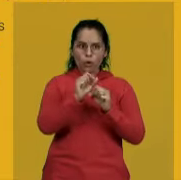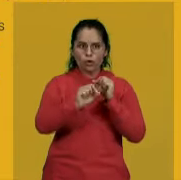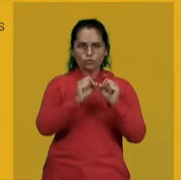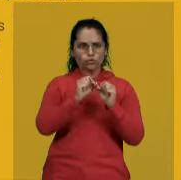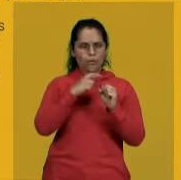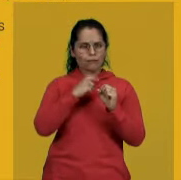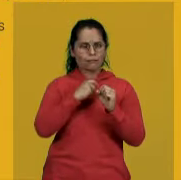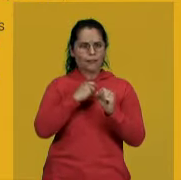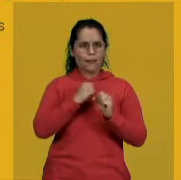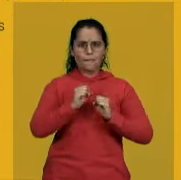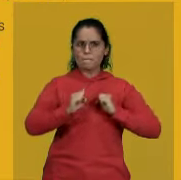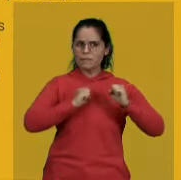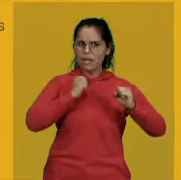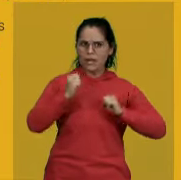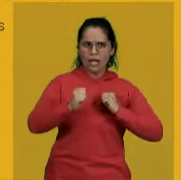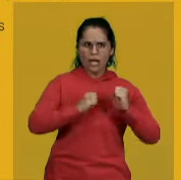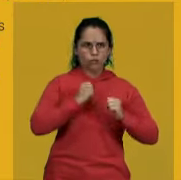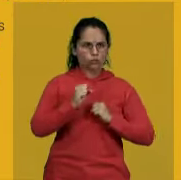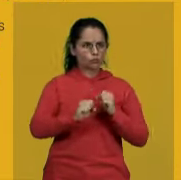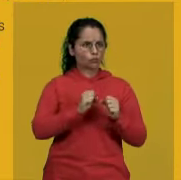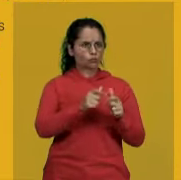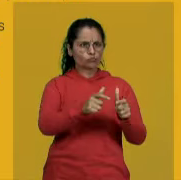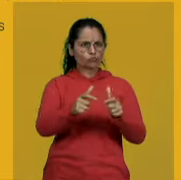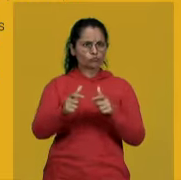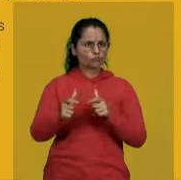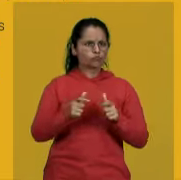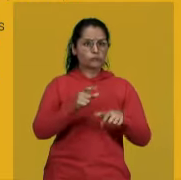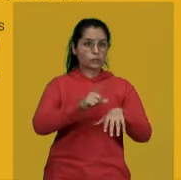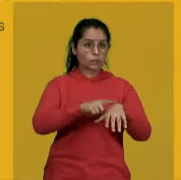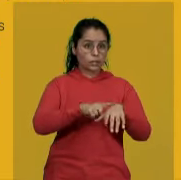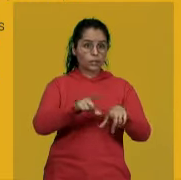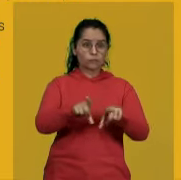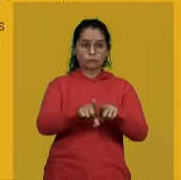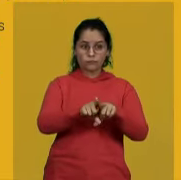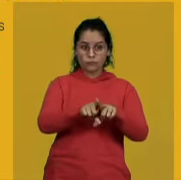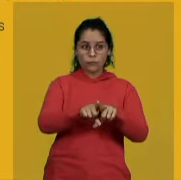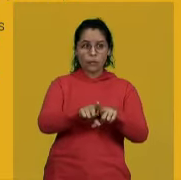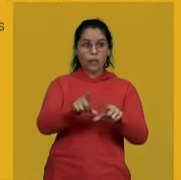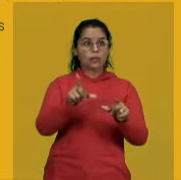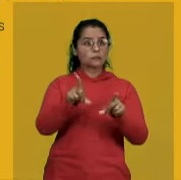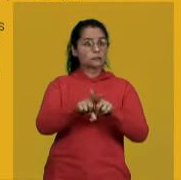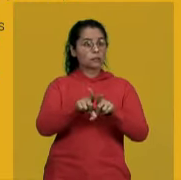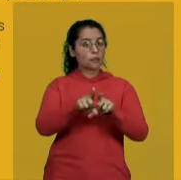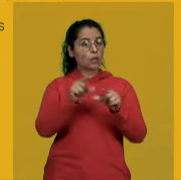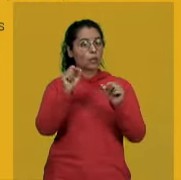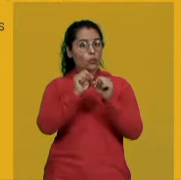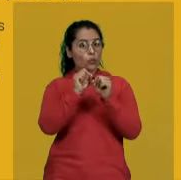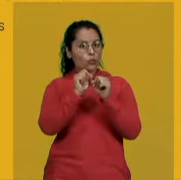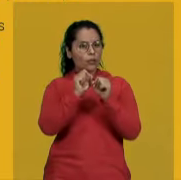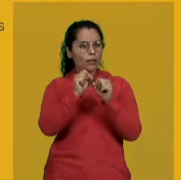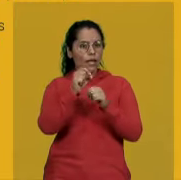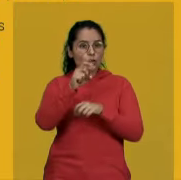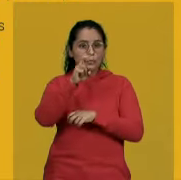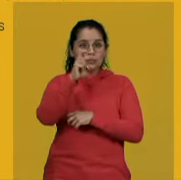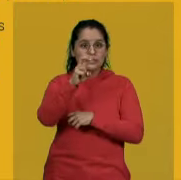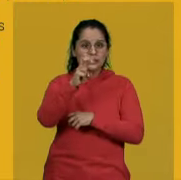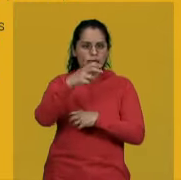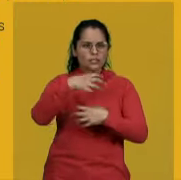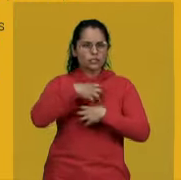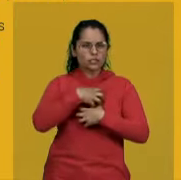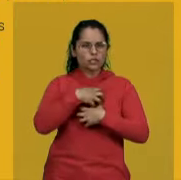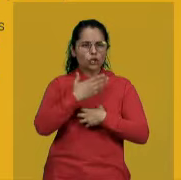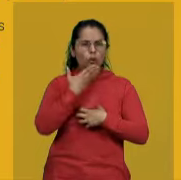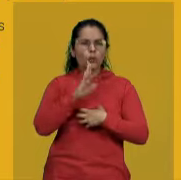causar perturbações quanto ao espaço e tempo. Distorções dos 5 sentidos. Quais que são